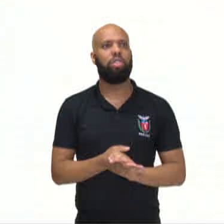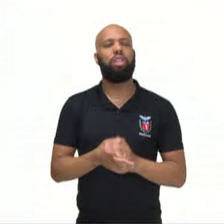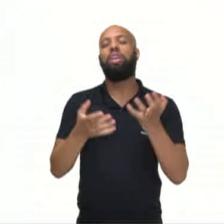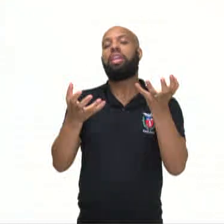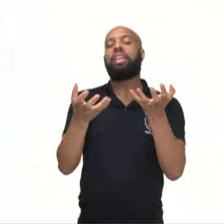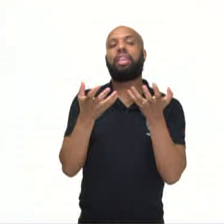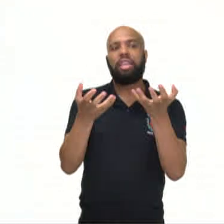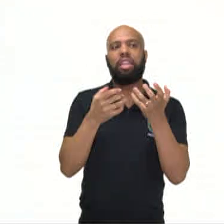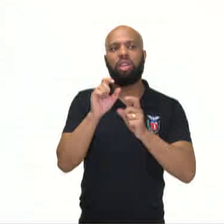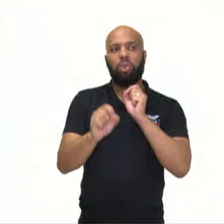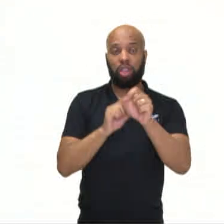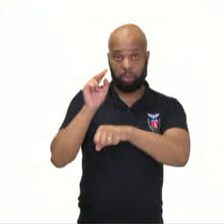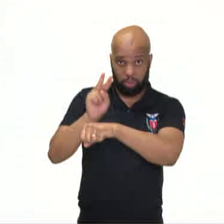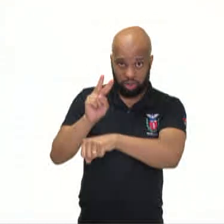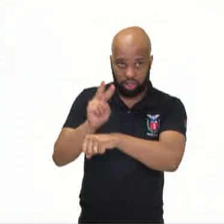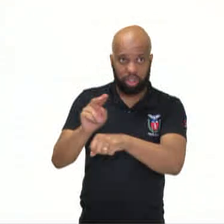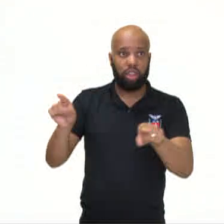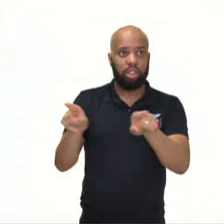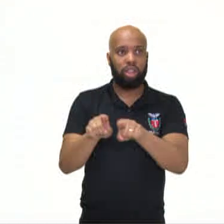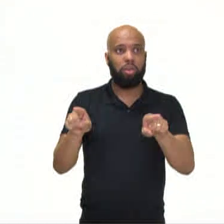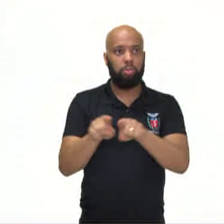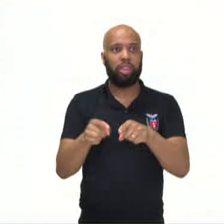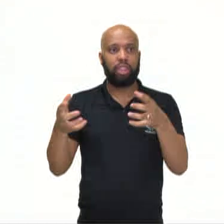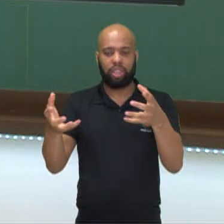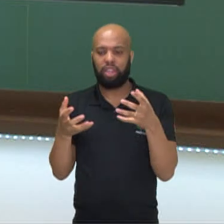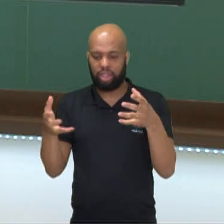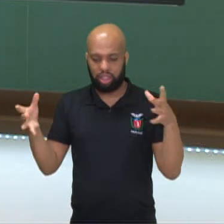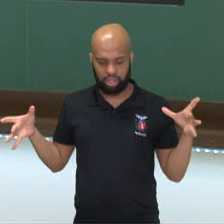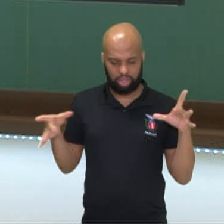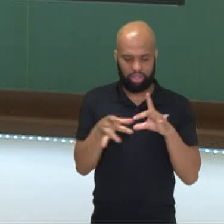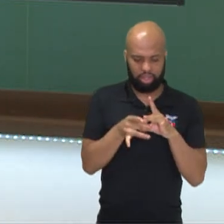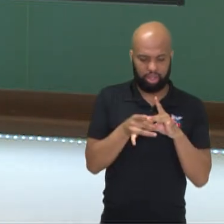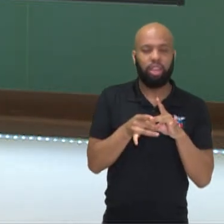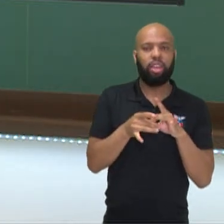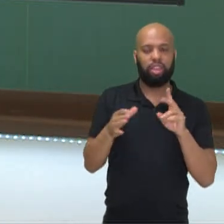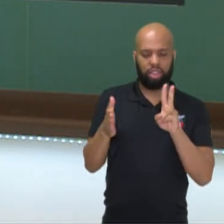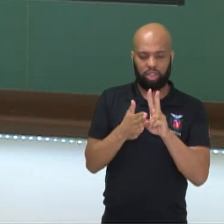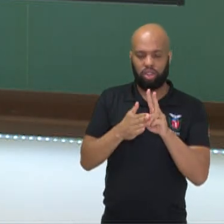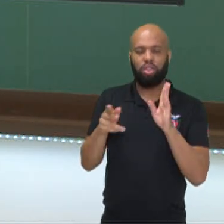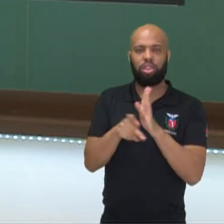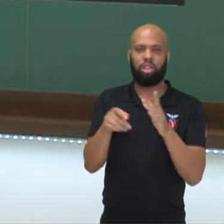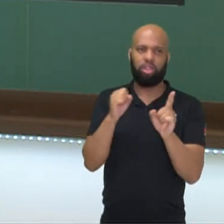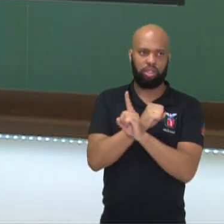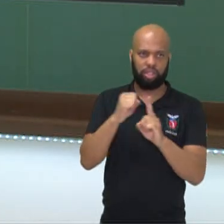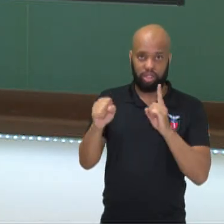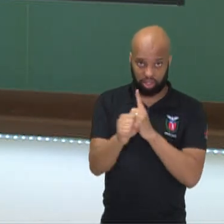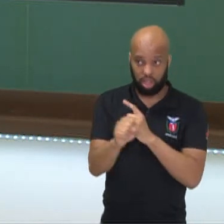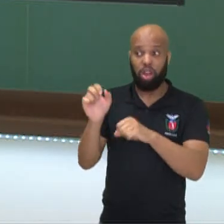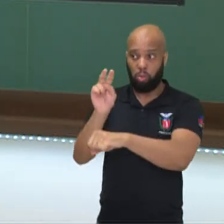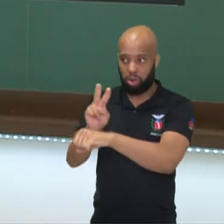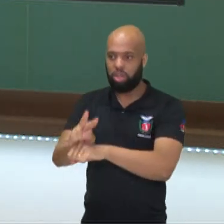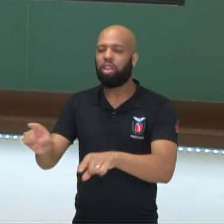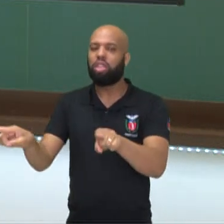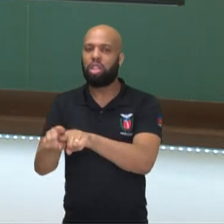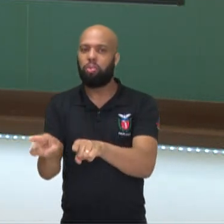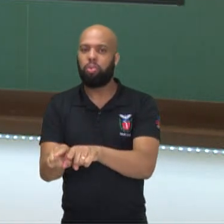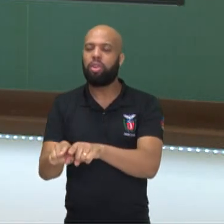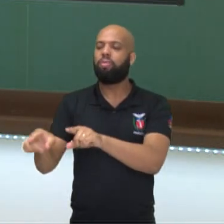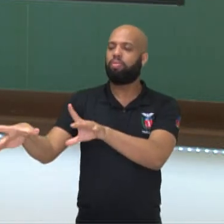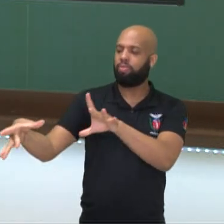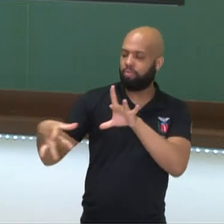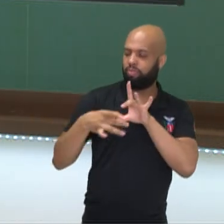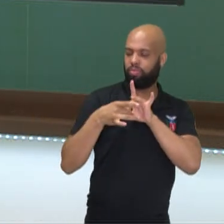Visava a proteção e a integração dos indígenas à sociedade. Não só protegê-los, mas integrá-los à